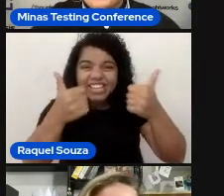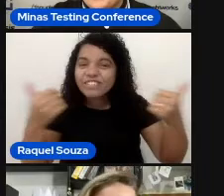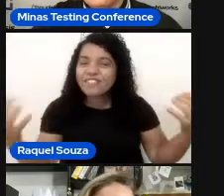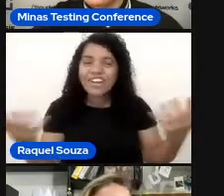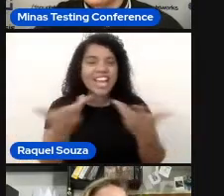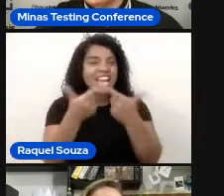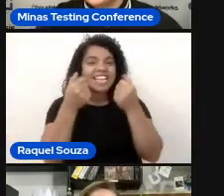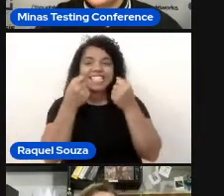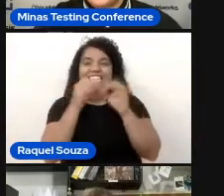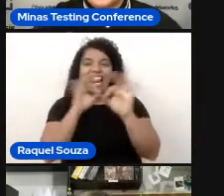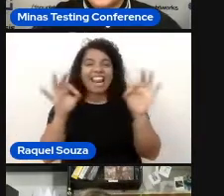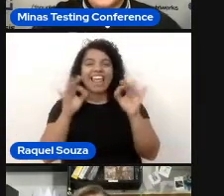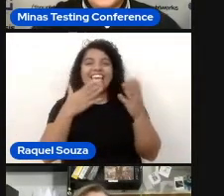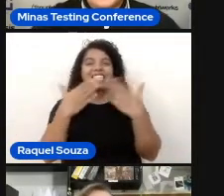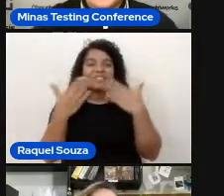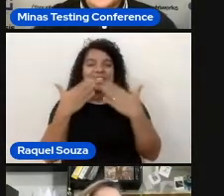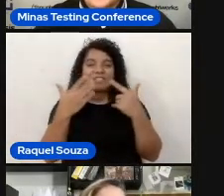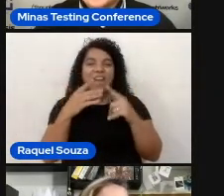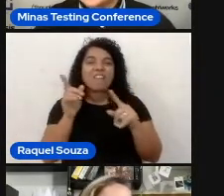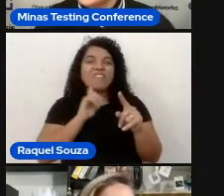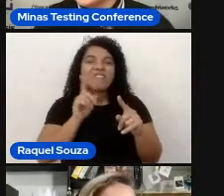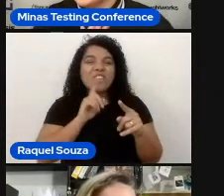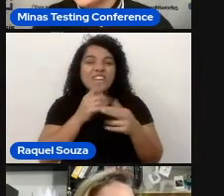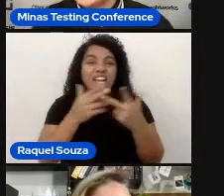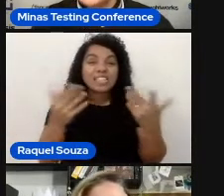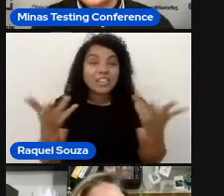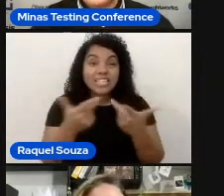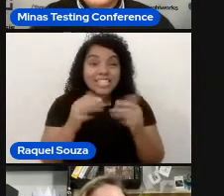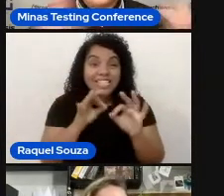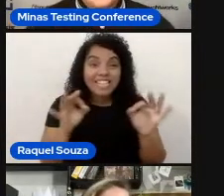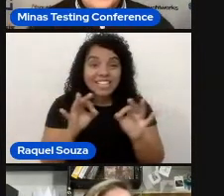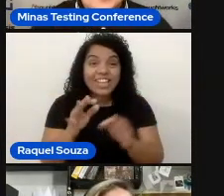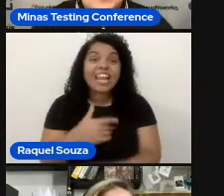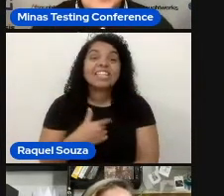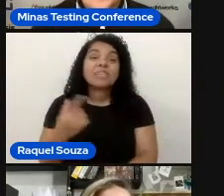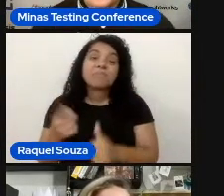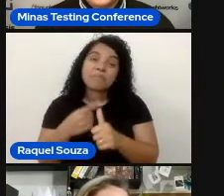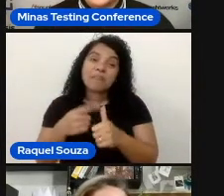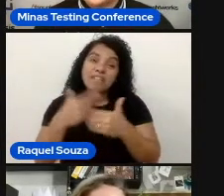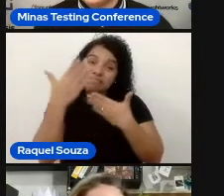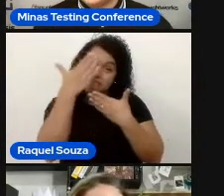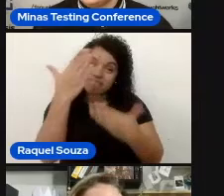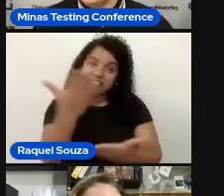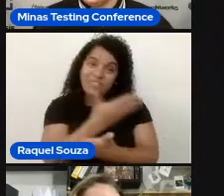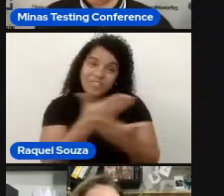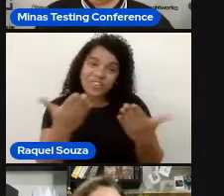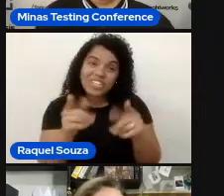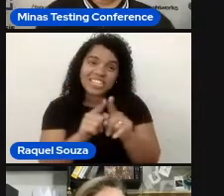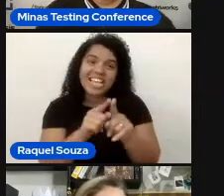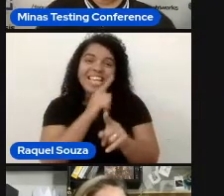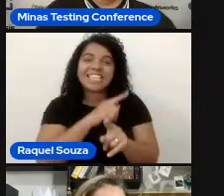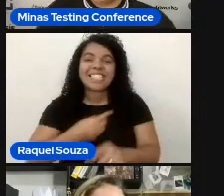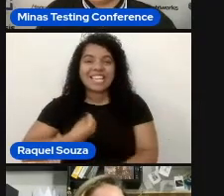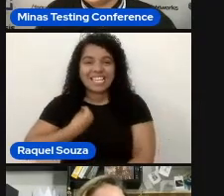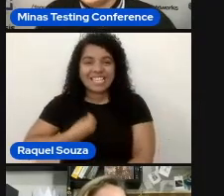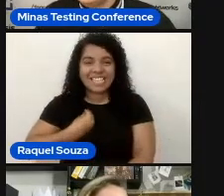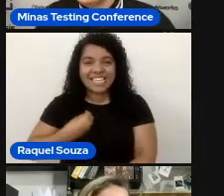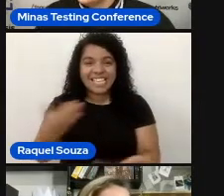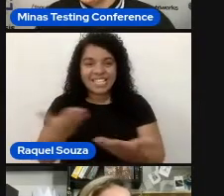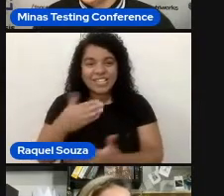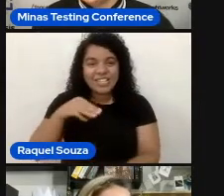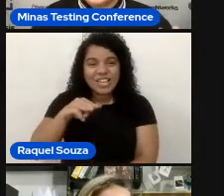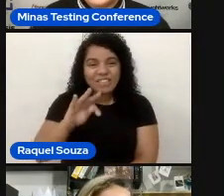o bate-papo, muitas provocações sensacionais. Então, primeiro, queria agradecer a vocês por terem participado aqui do